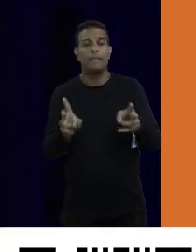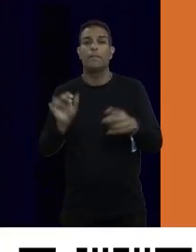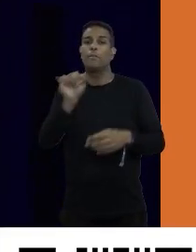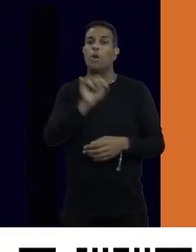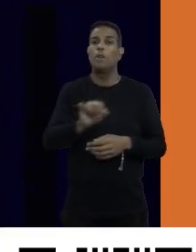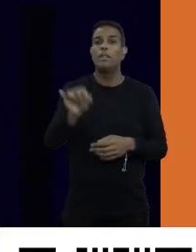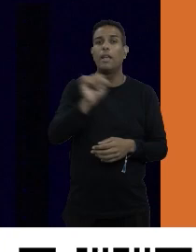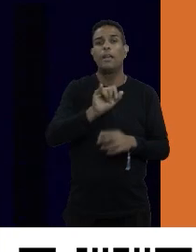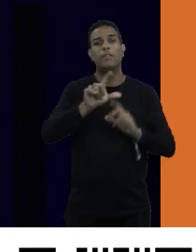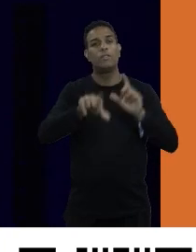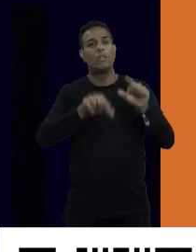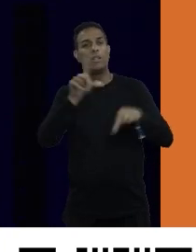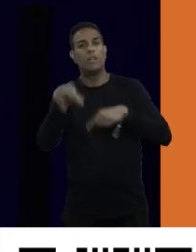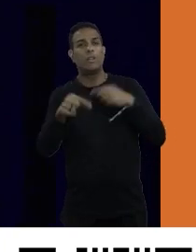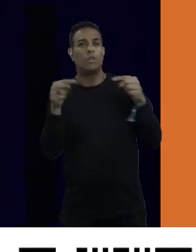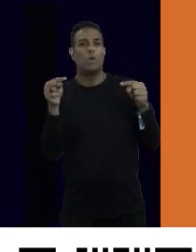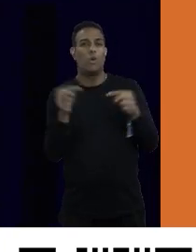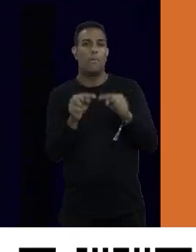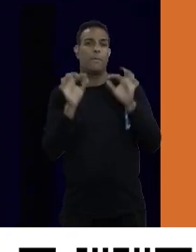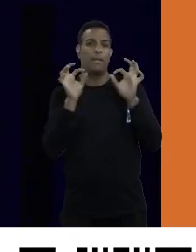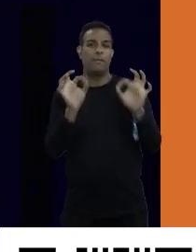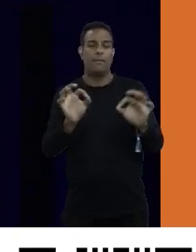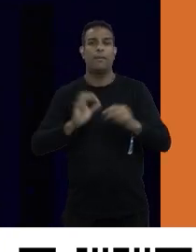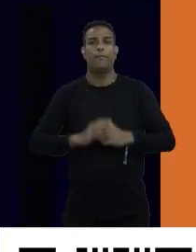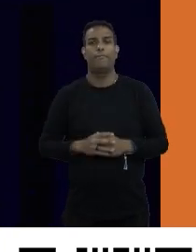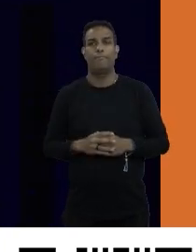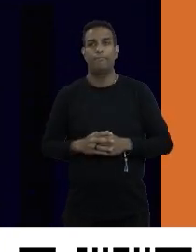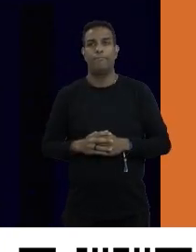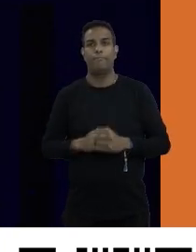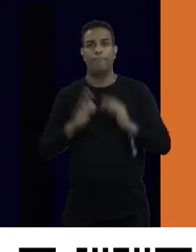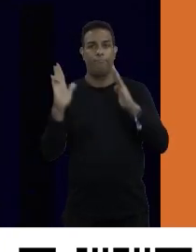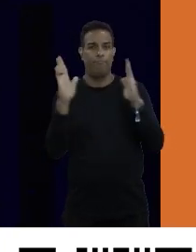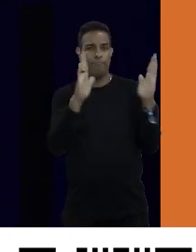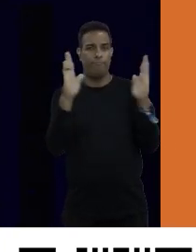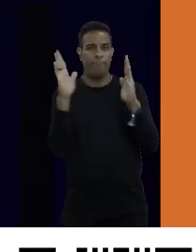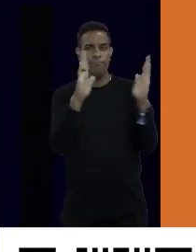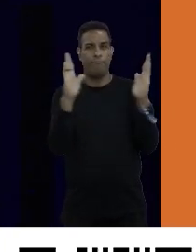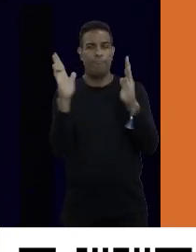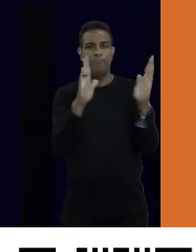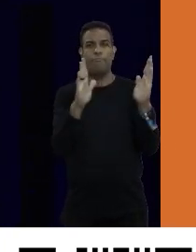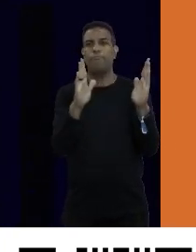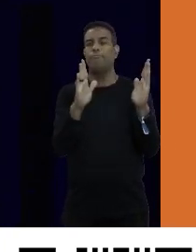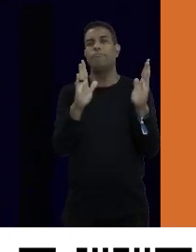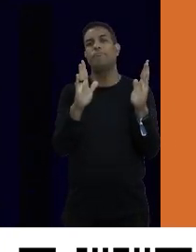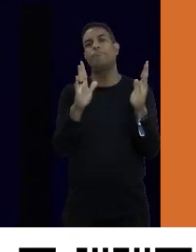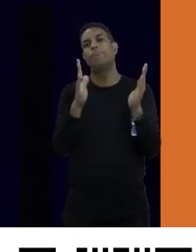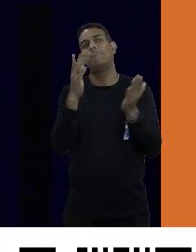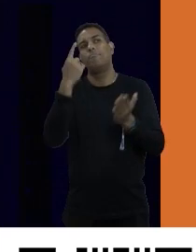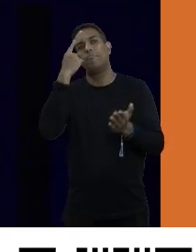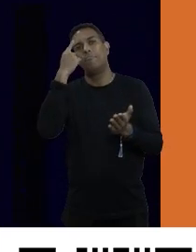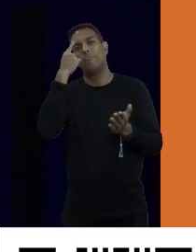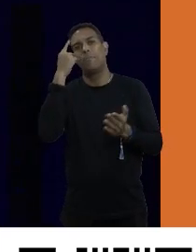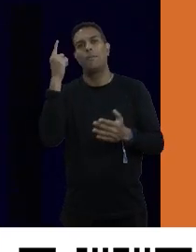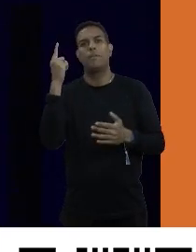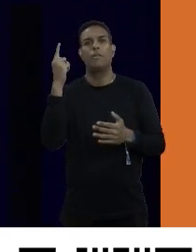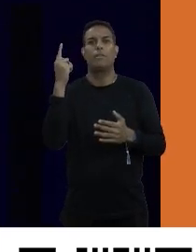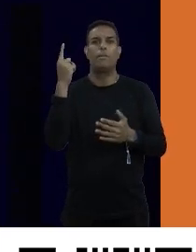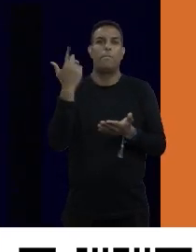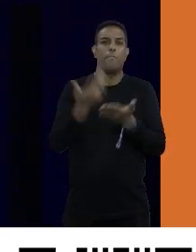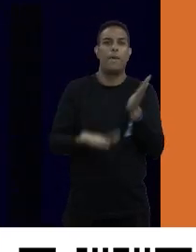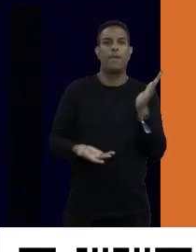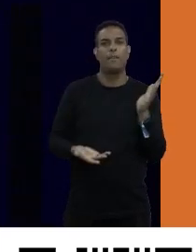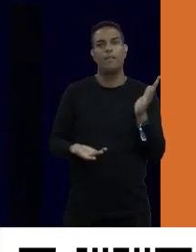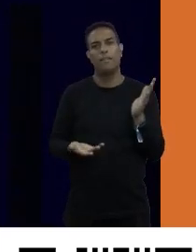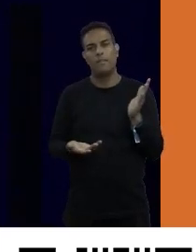de decisão que a gente tem que tomar durante a nossa vida, né? Naquele momento ali, eu não pensei em ganhar ou em